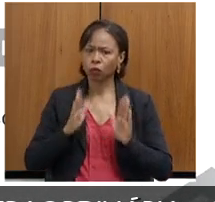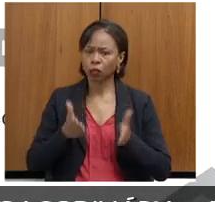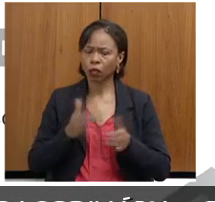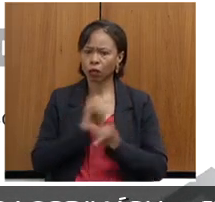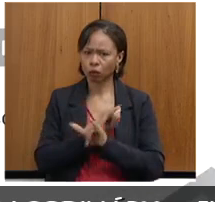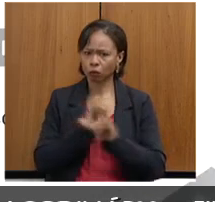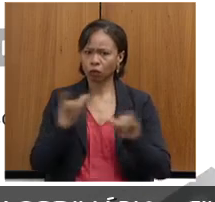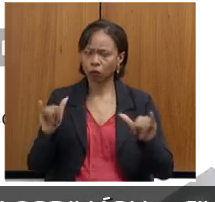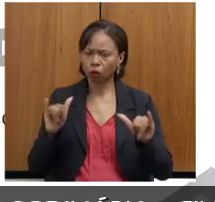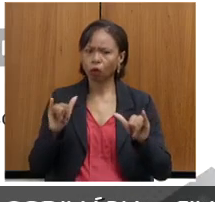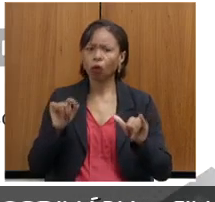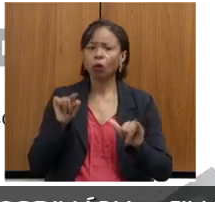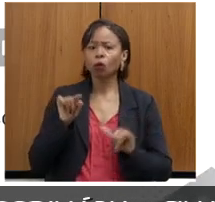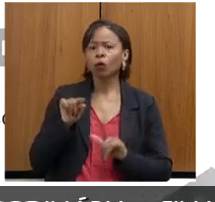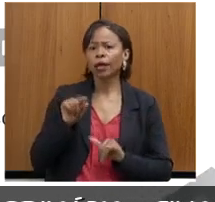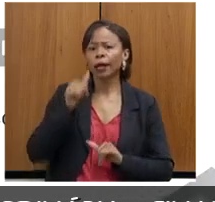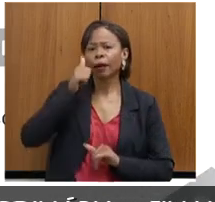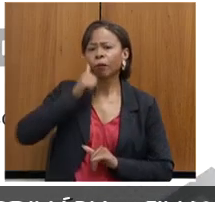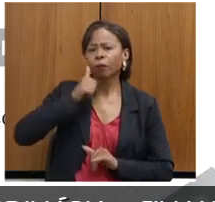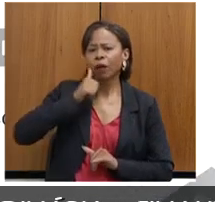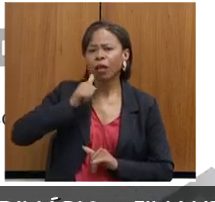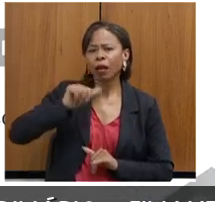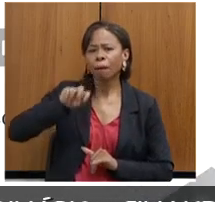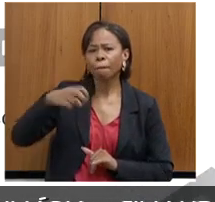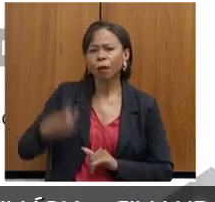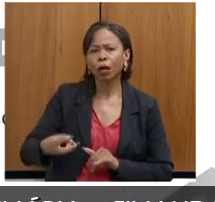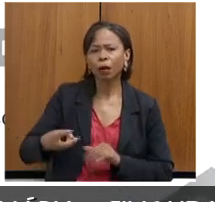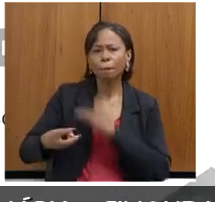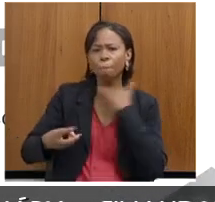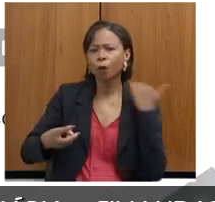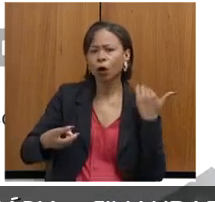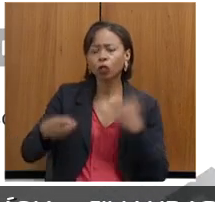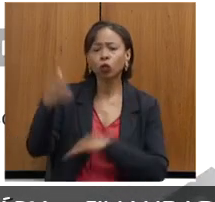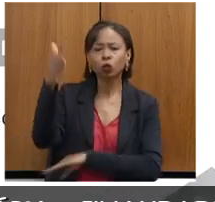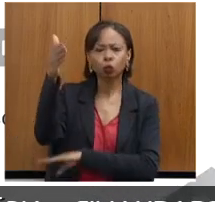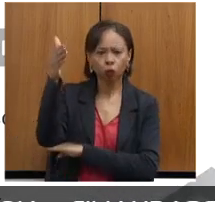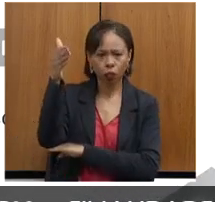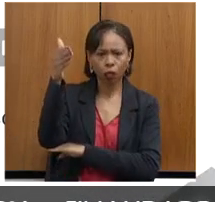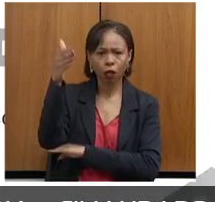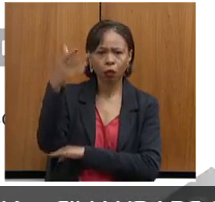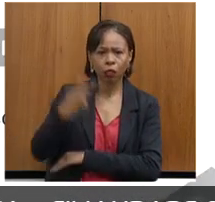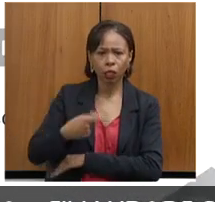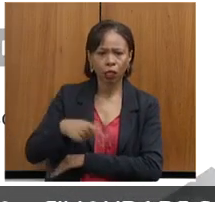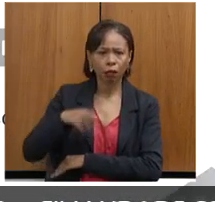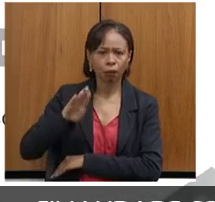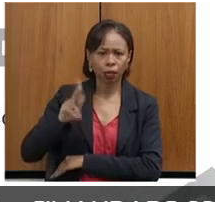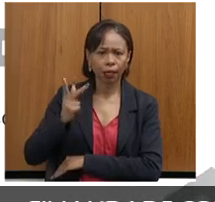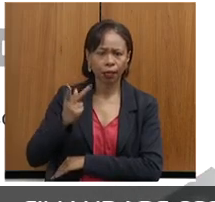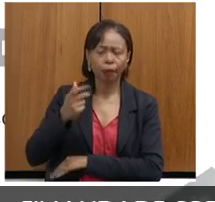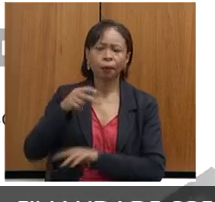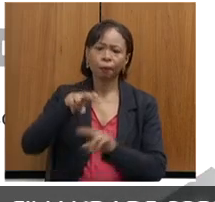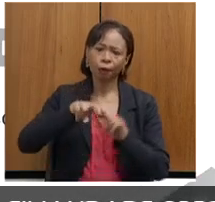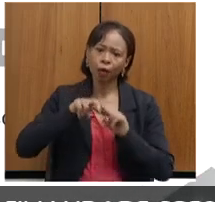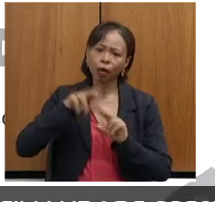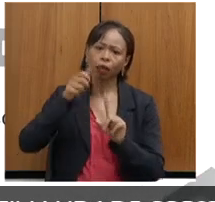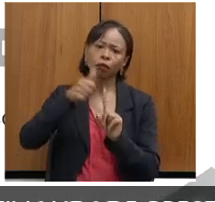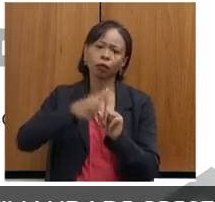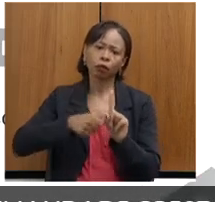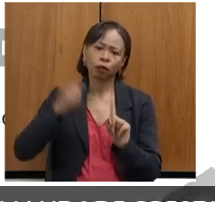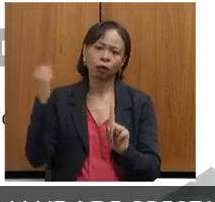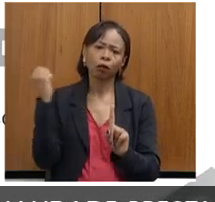o caso de uma mulher que foi encontrada morta no hotel aqui da capital vítima de feminicídio